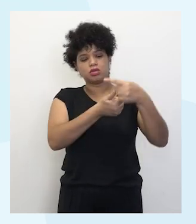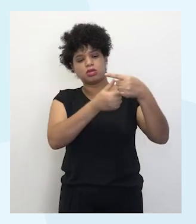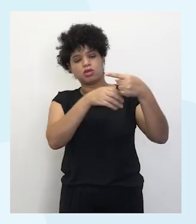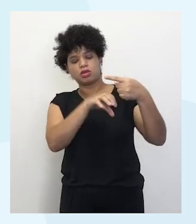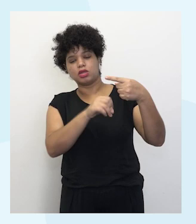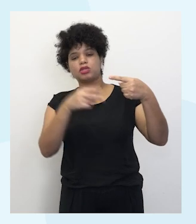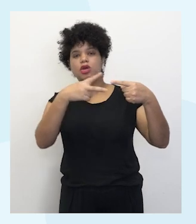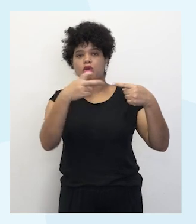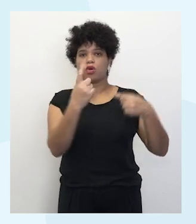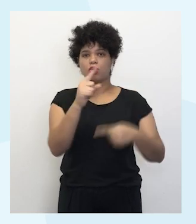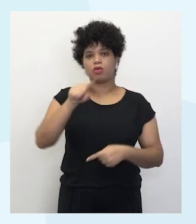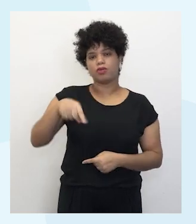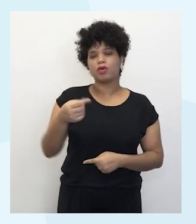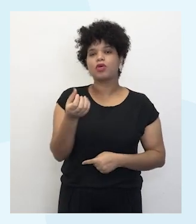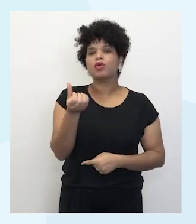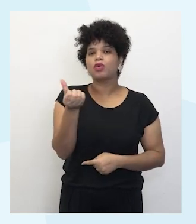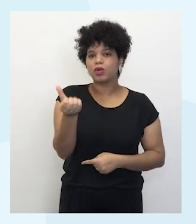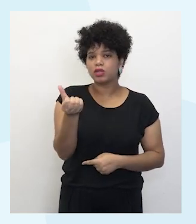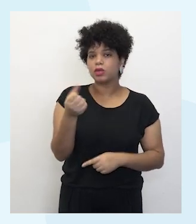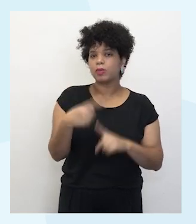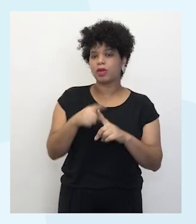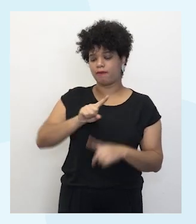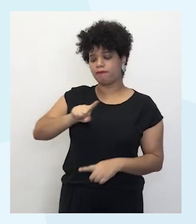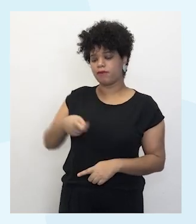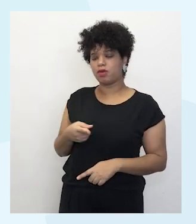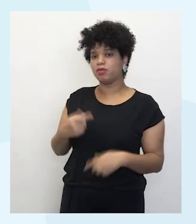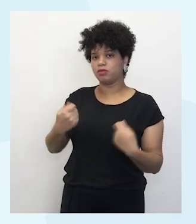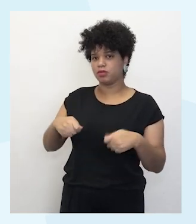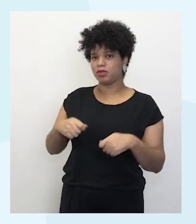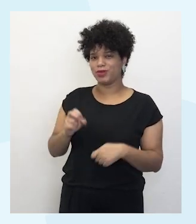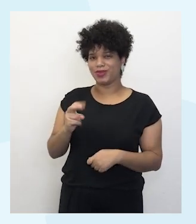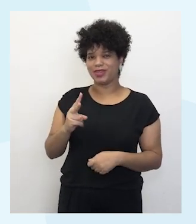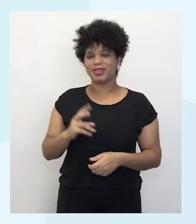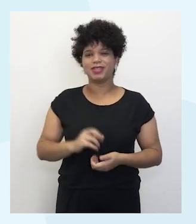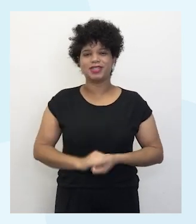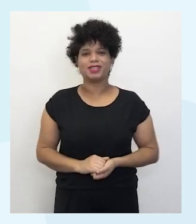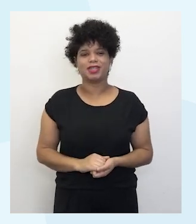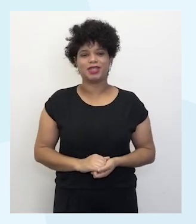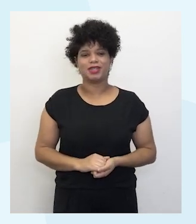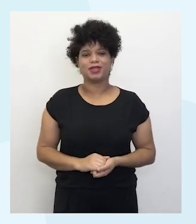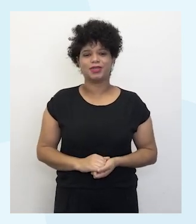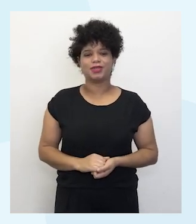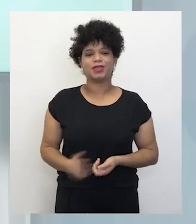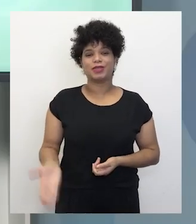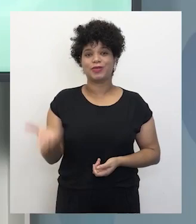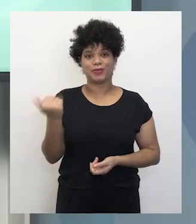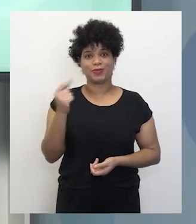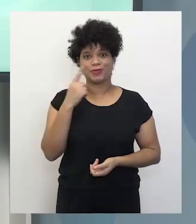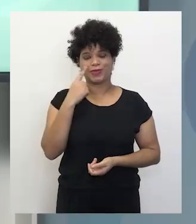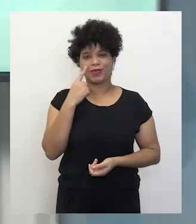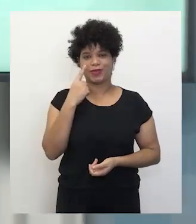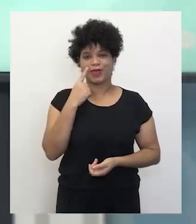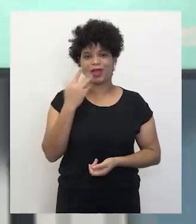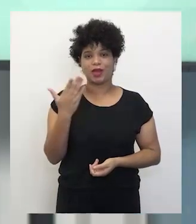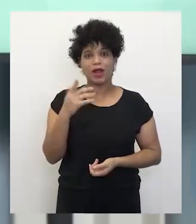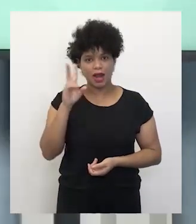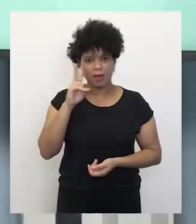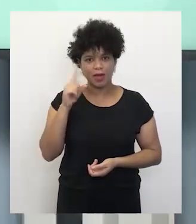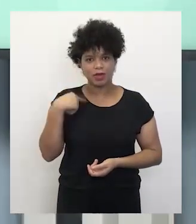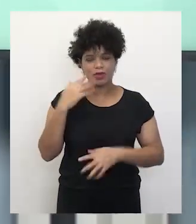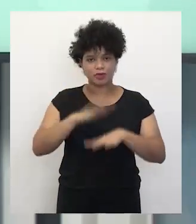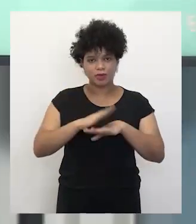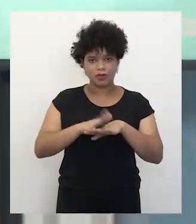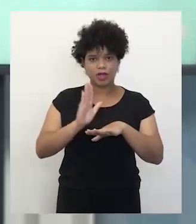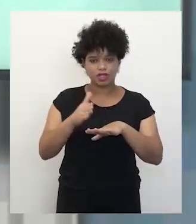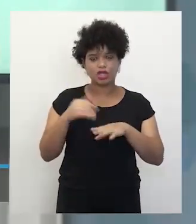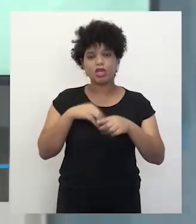coisa que 1,6, né? Uma casinha decimal. Muito bem. Pessoal, vamos voltar agora. Lembra que a gente fez uma vez uma